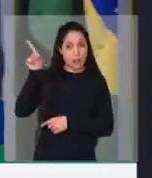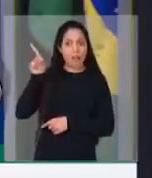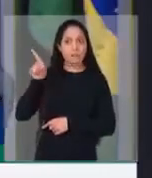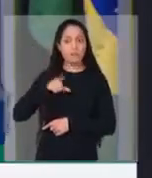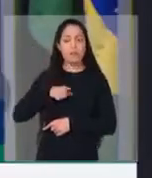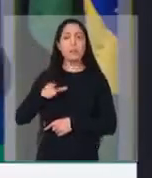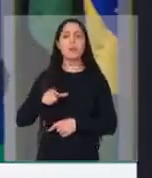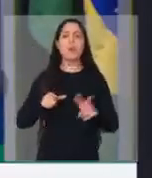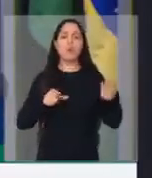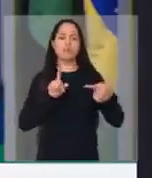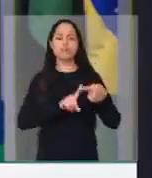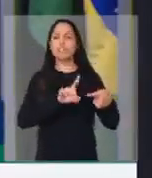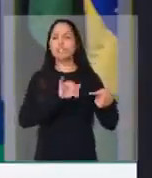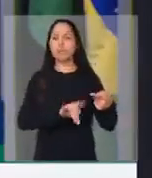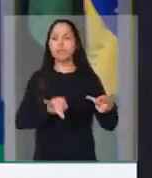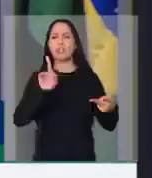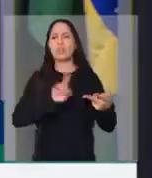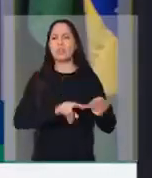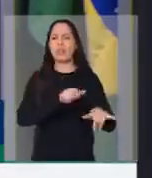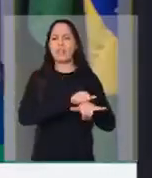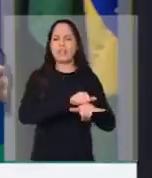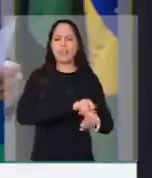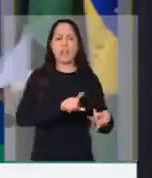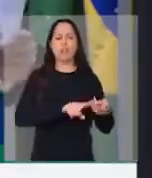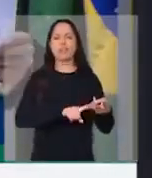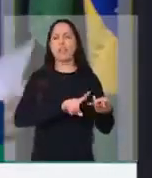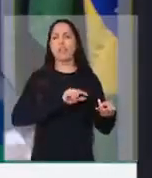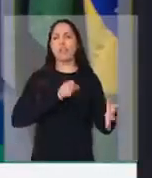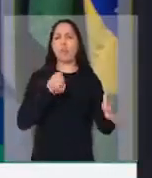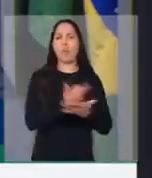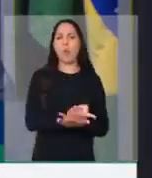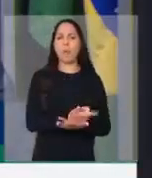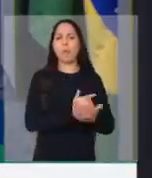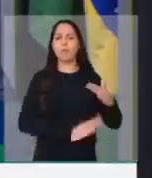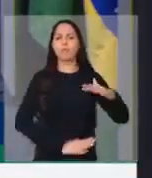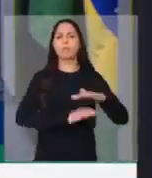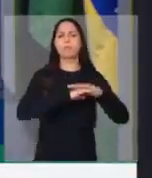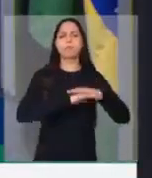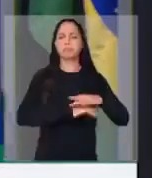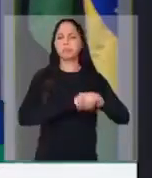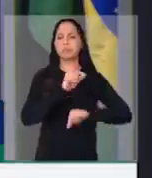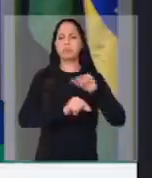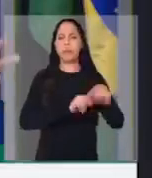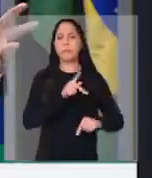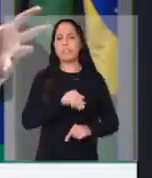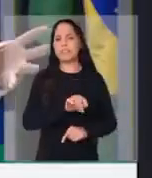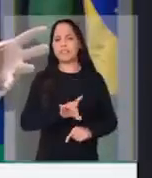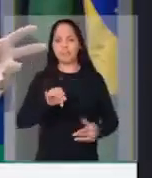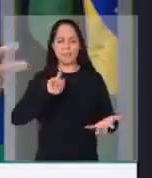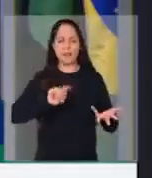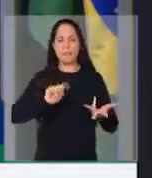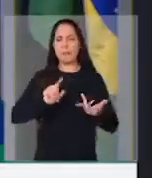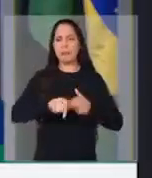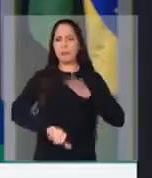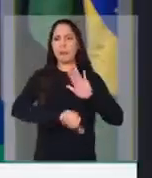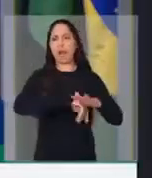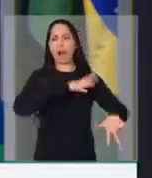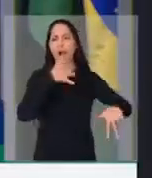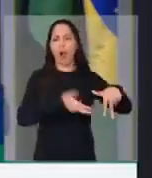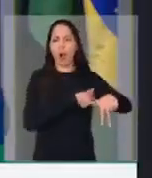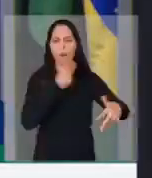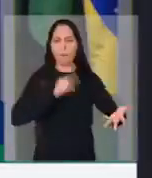Genoino delúbio Soares lava-jato a compra superfaturada de passar de na São diversos casos